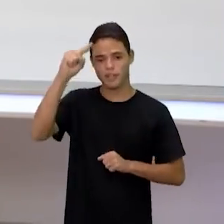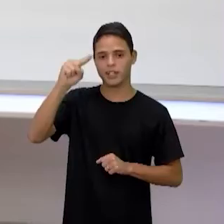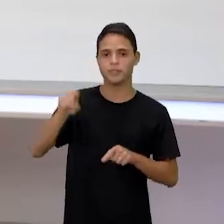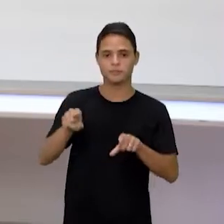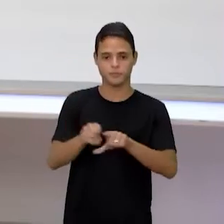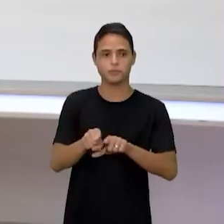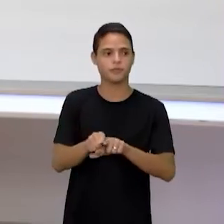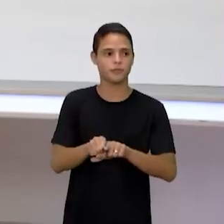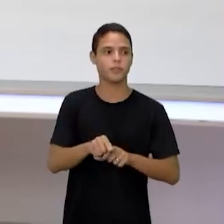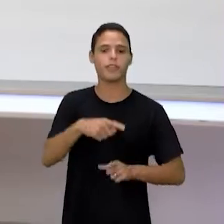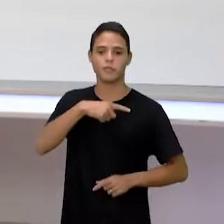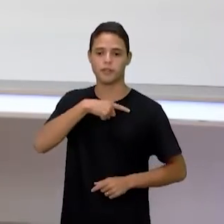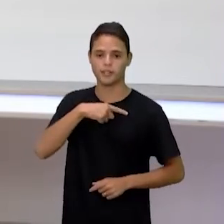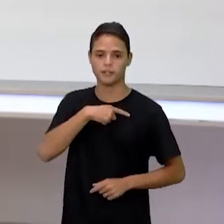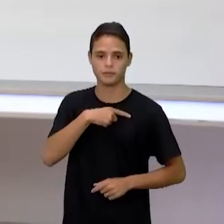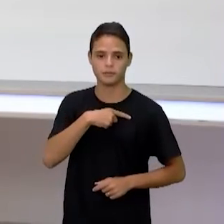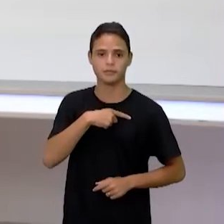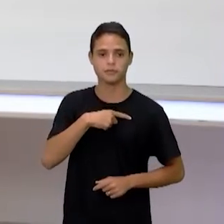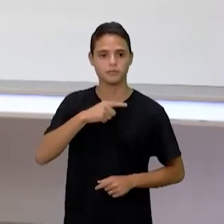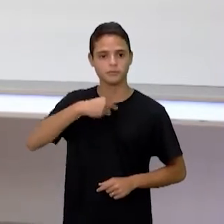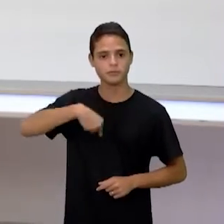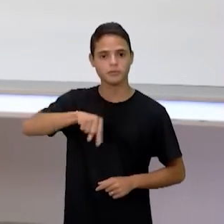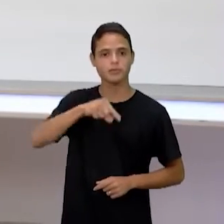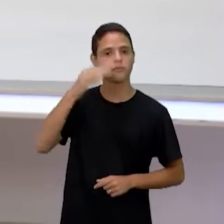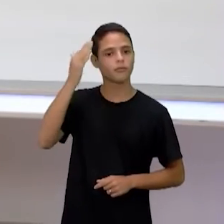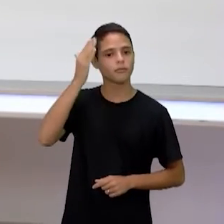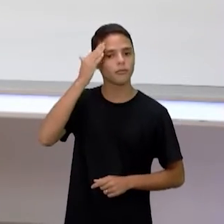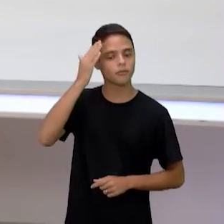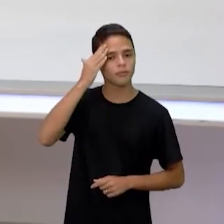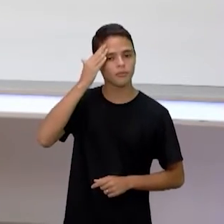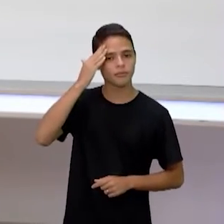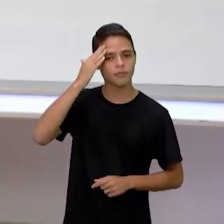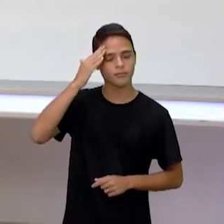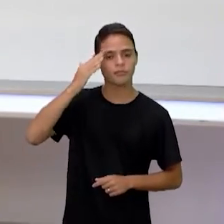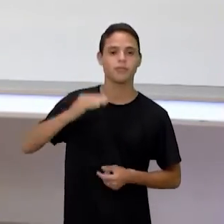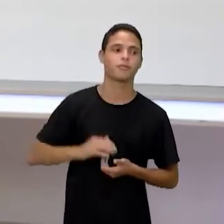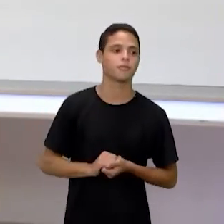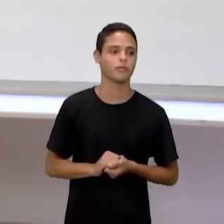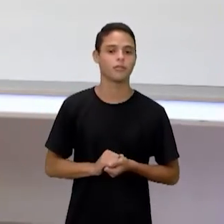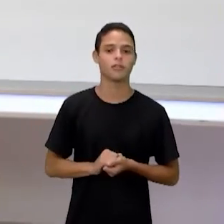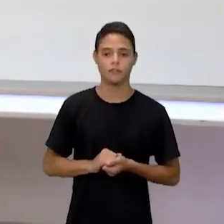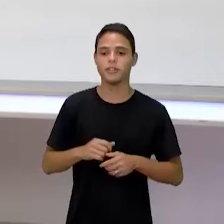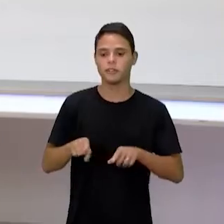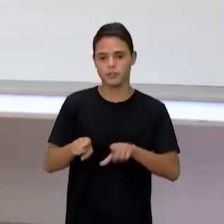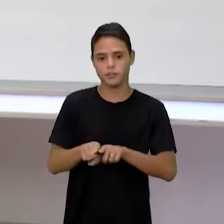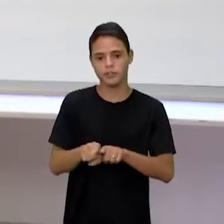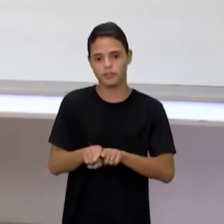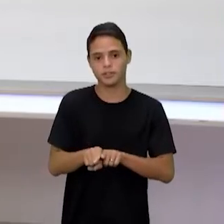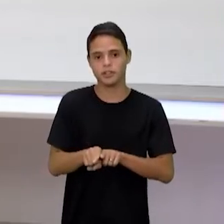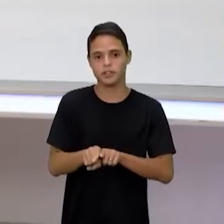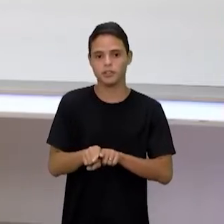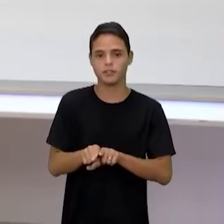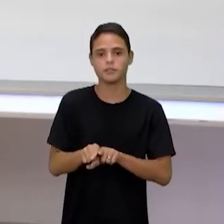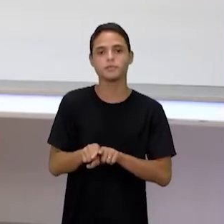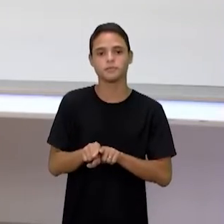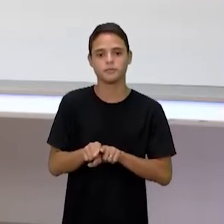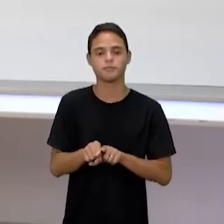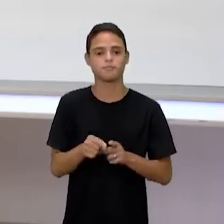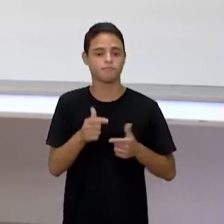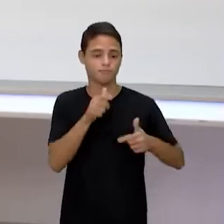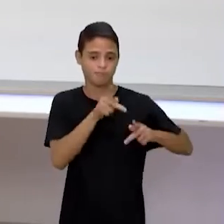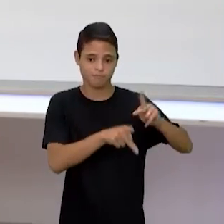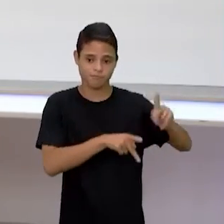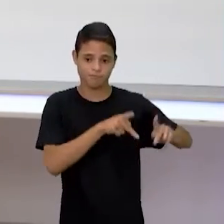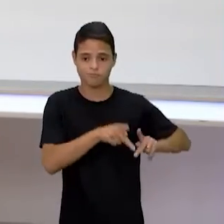vários outros coletivos de artistas lançarem também outras formas alternativas de revitalização de espaços, né, públicos